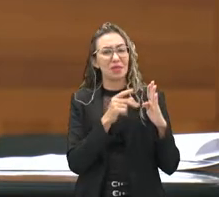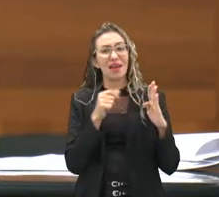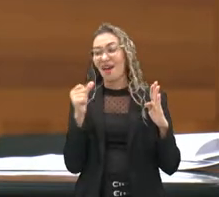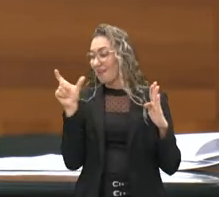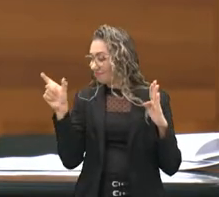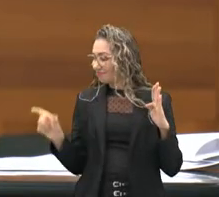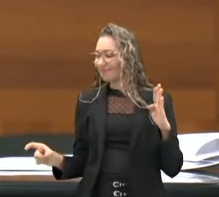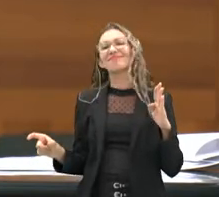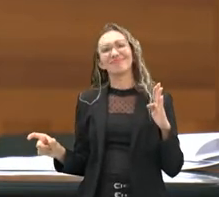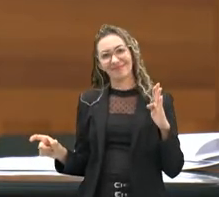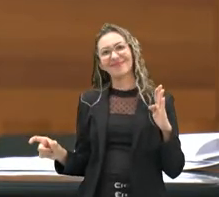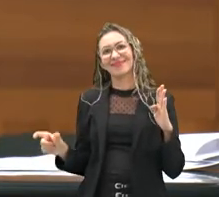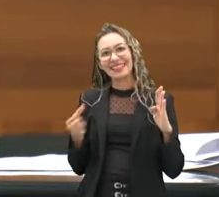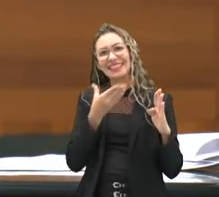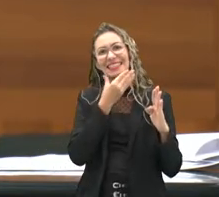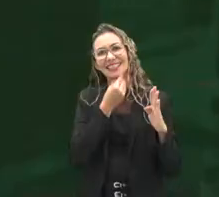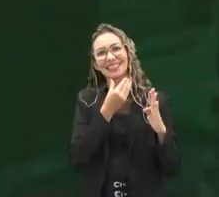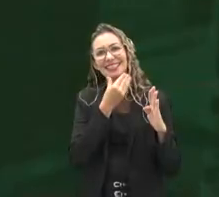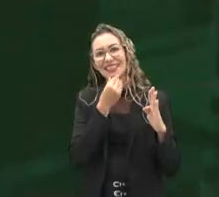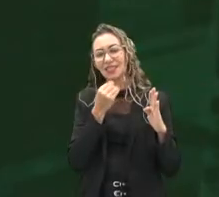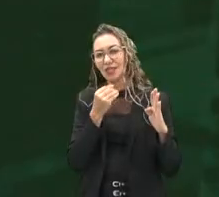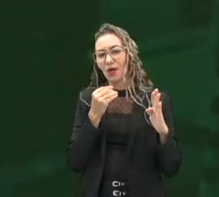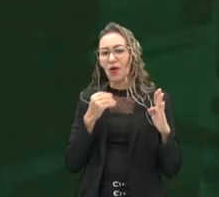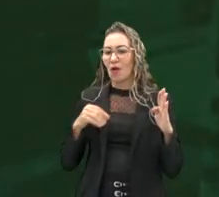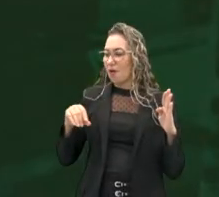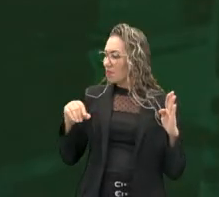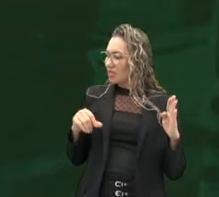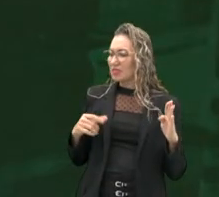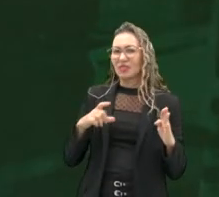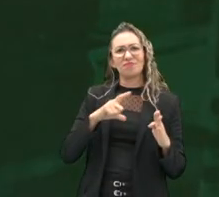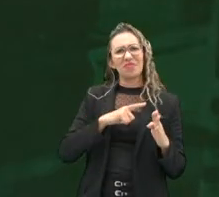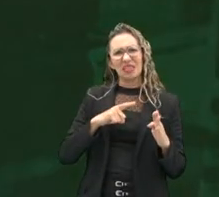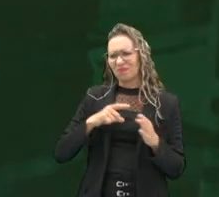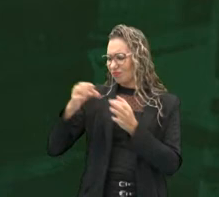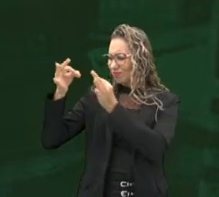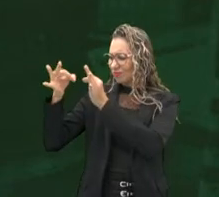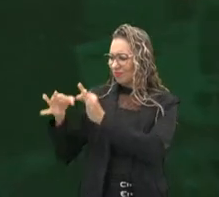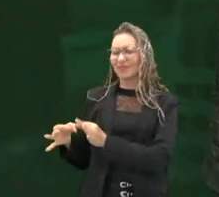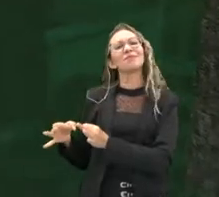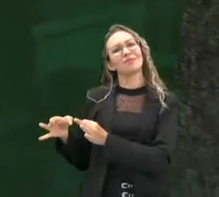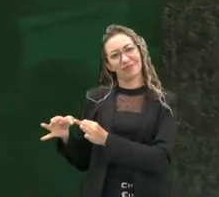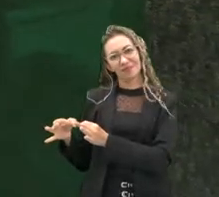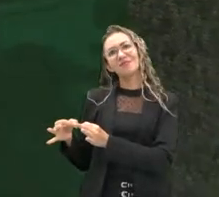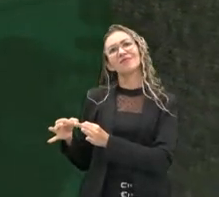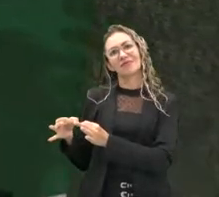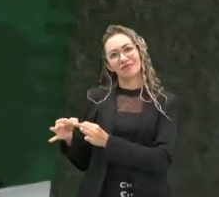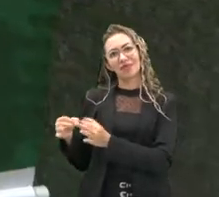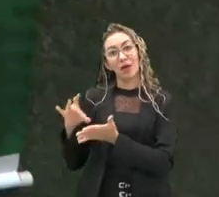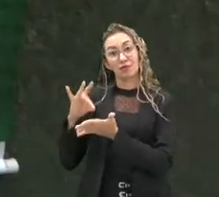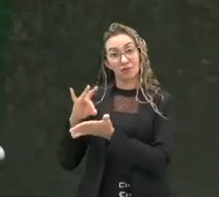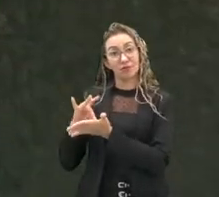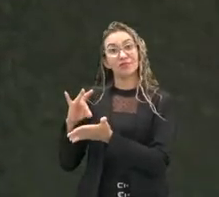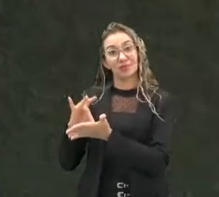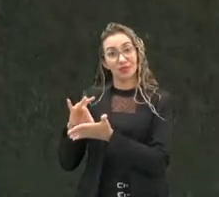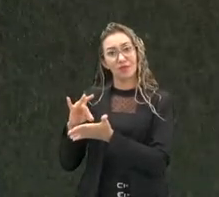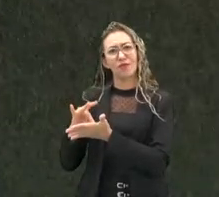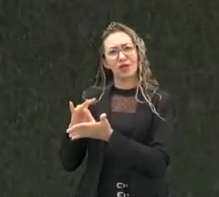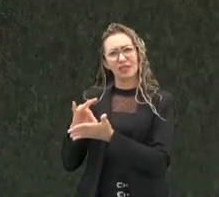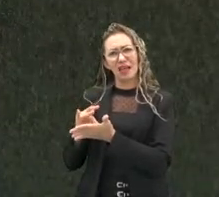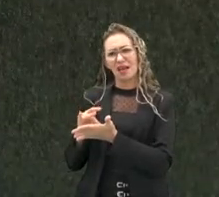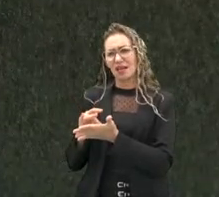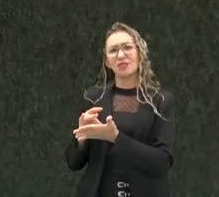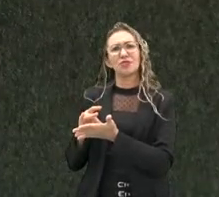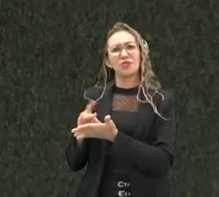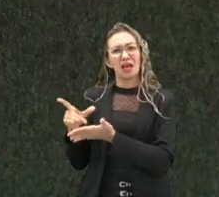foi a encarnação da honradez na vida pública, do verdadeiro sacerdócio de servir ao povo